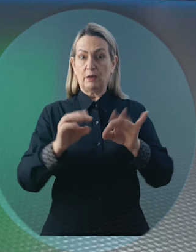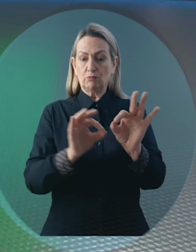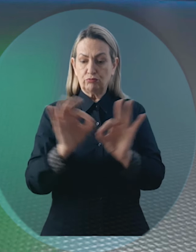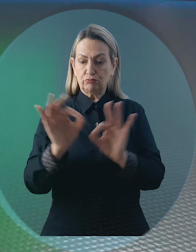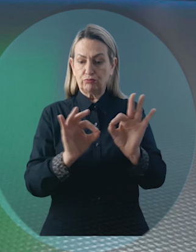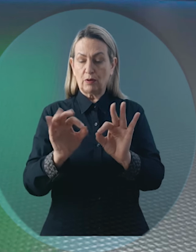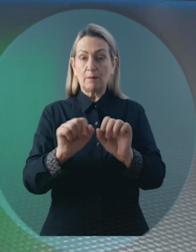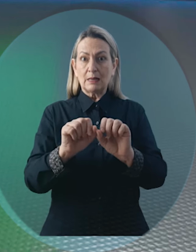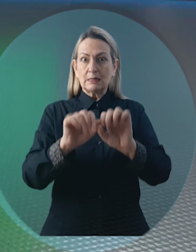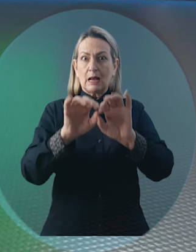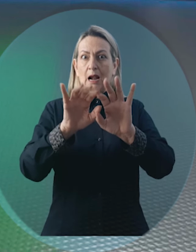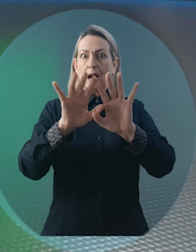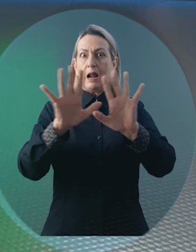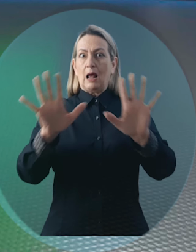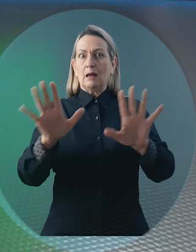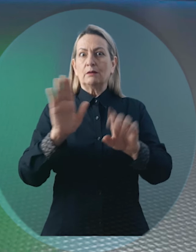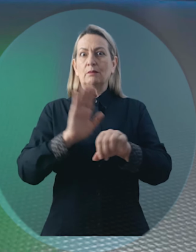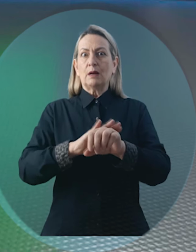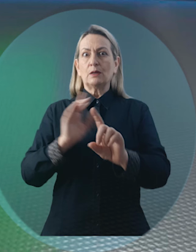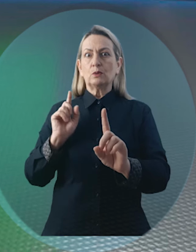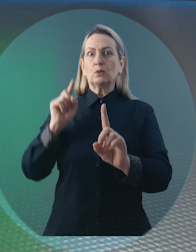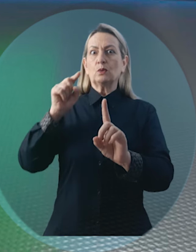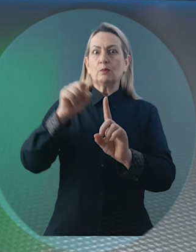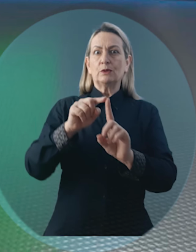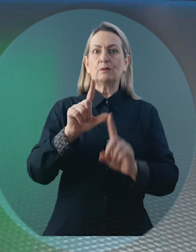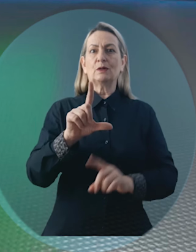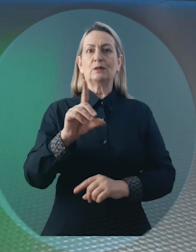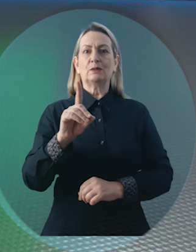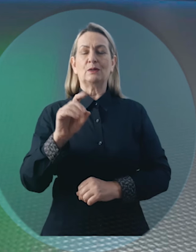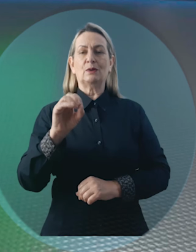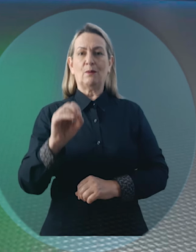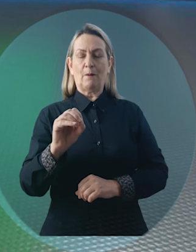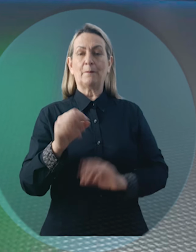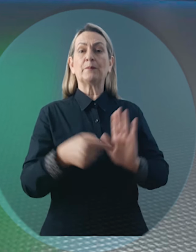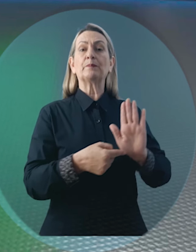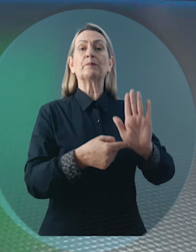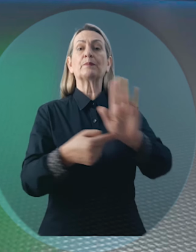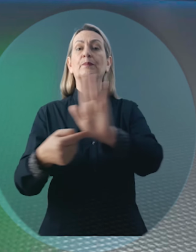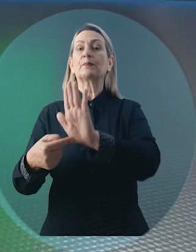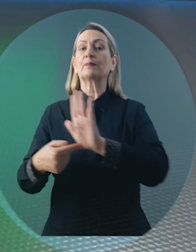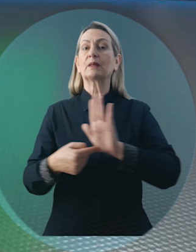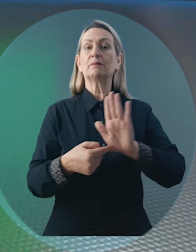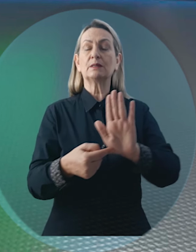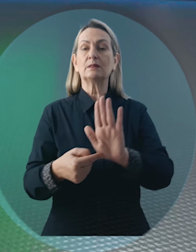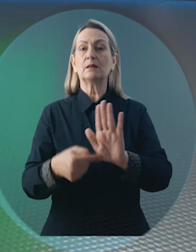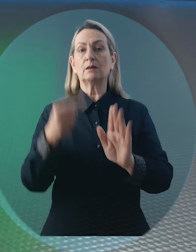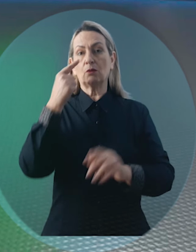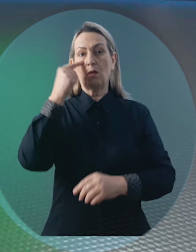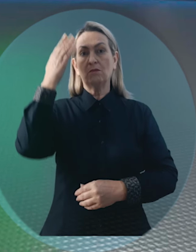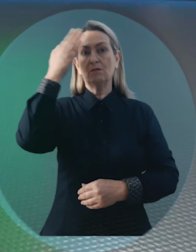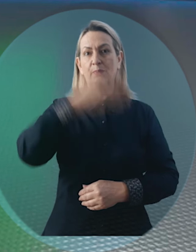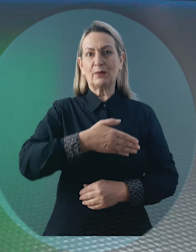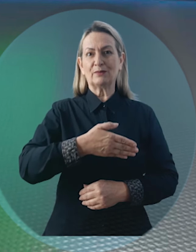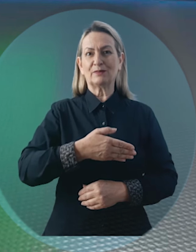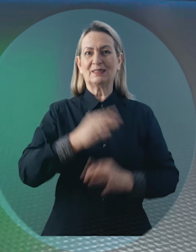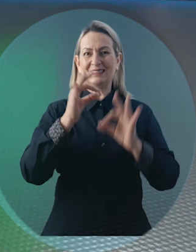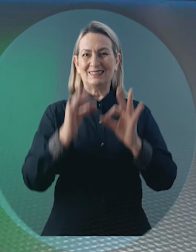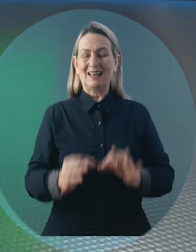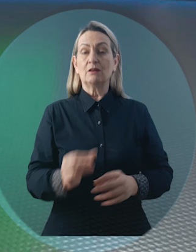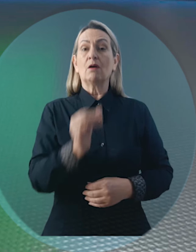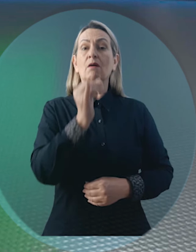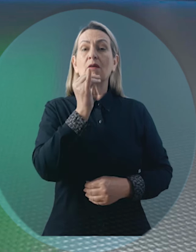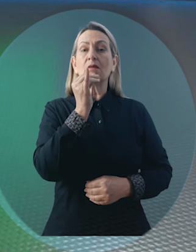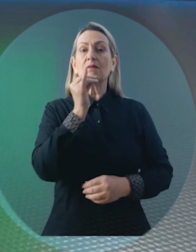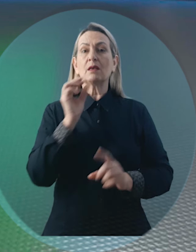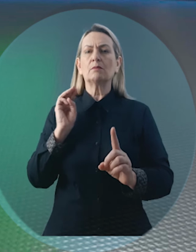escrito sinalizem deixem mais claros mais objetivos na LDO e apresente portanto como